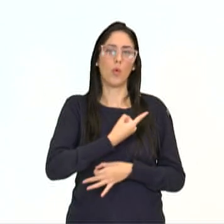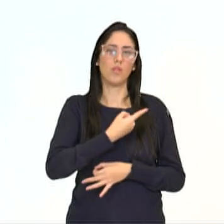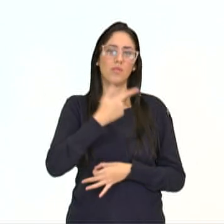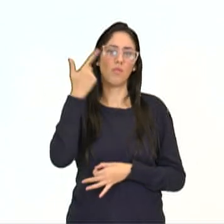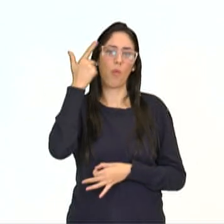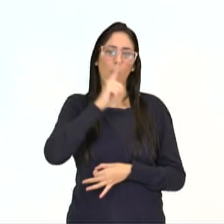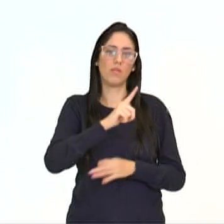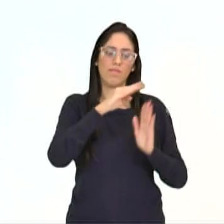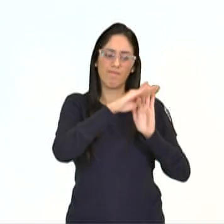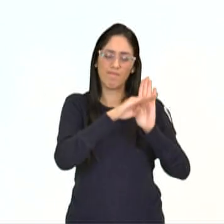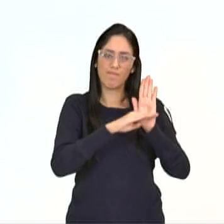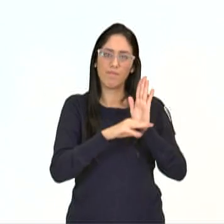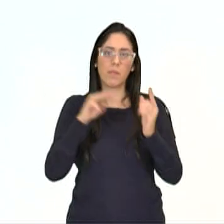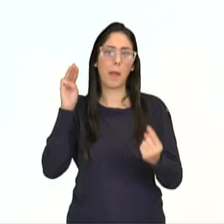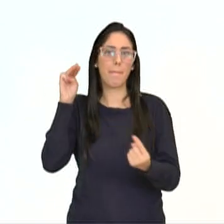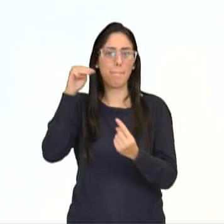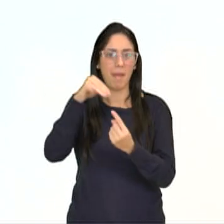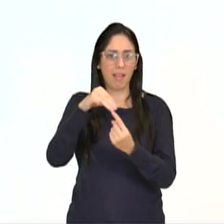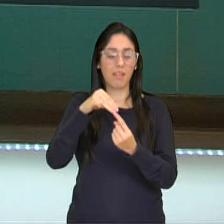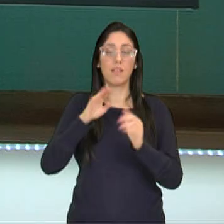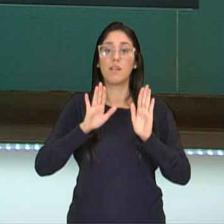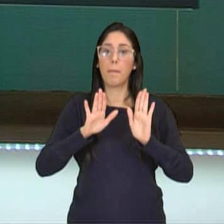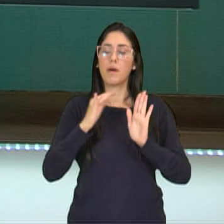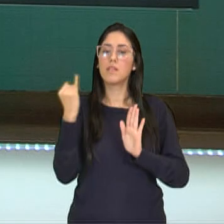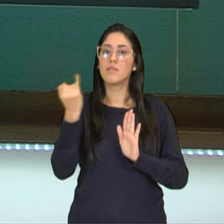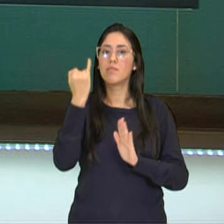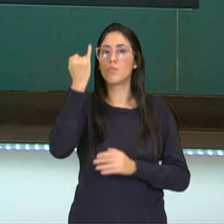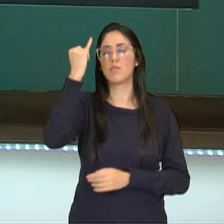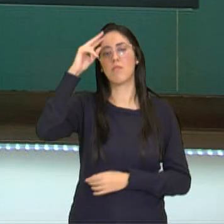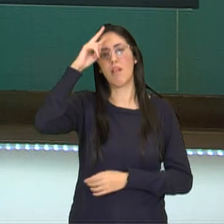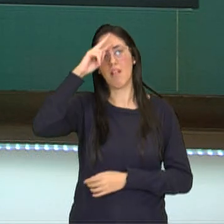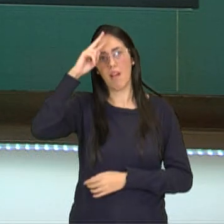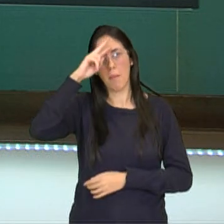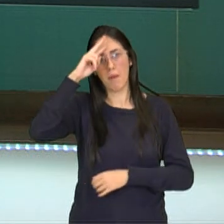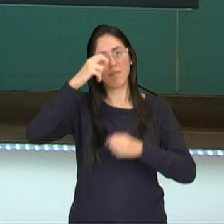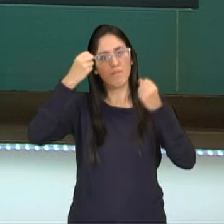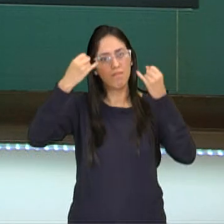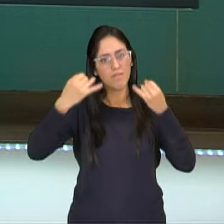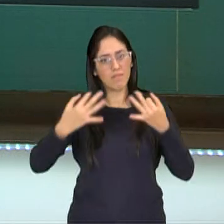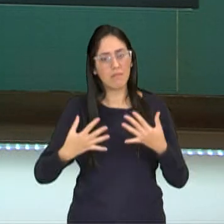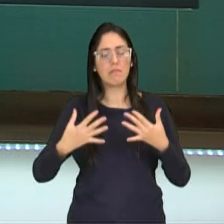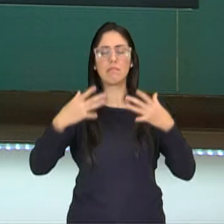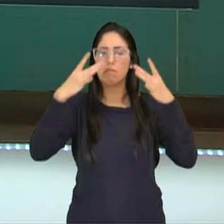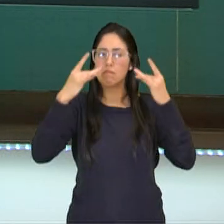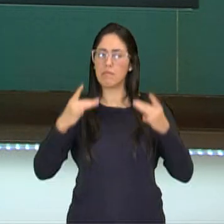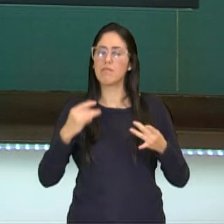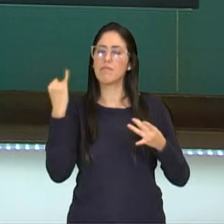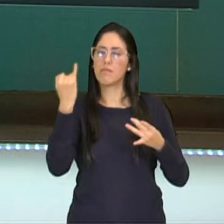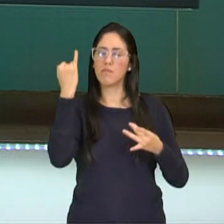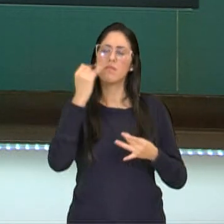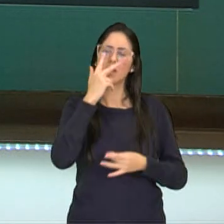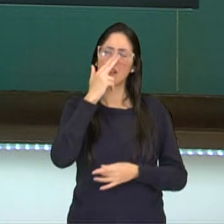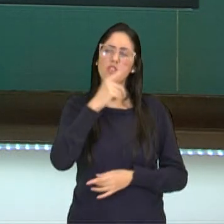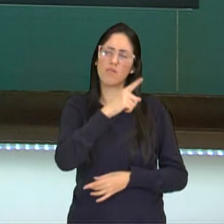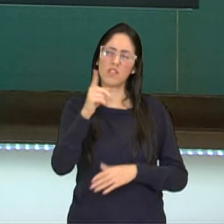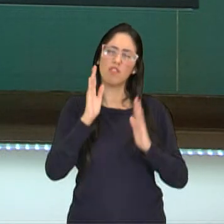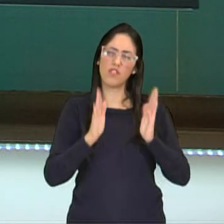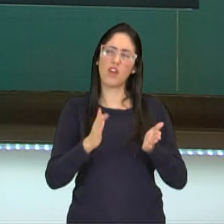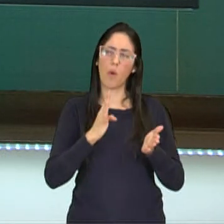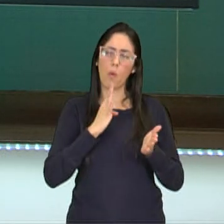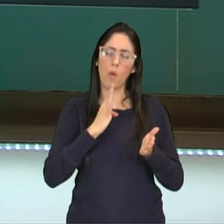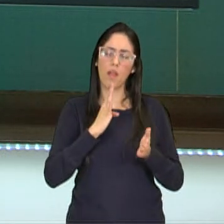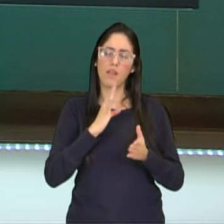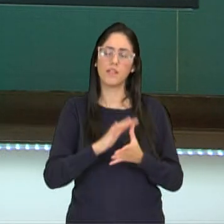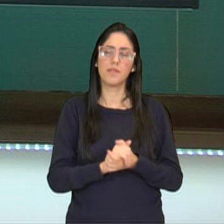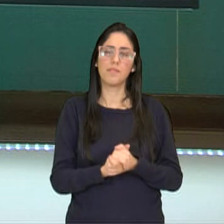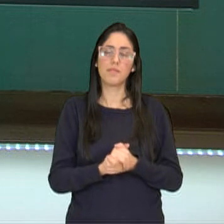atingir. Para isso, a gente precisa relembrar ou reforçar alguns conceitos que eu tenho certeza que você já conhece, né? Nós